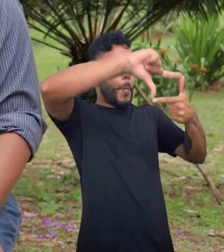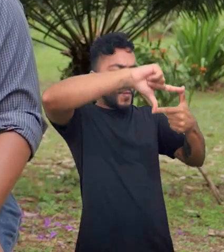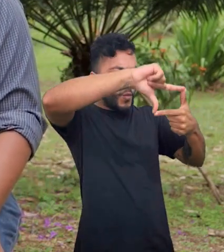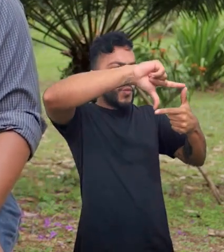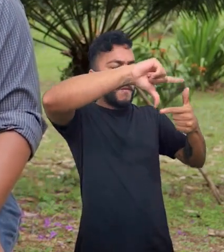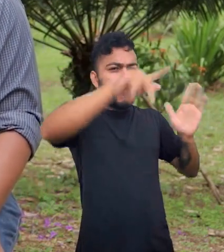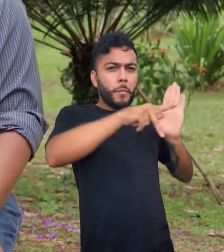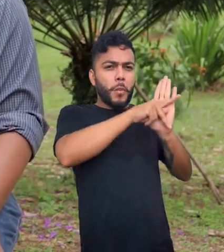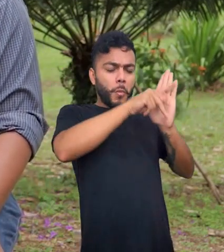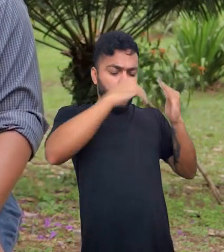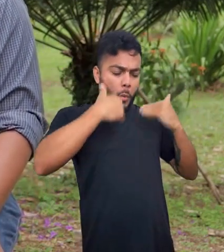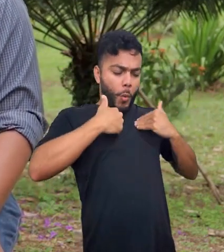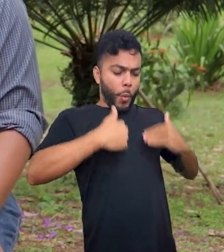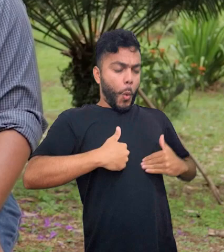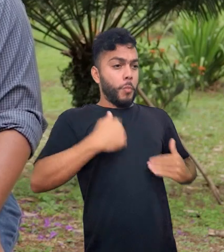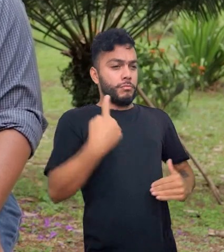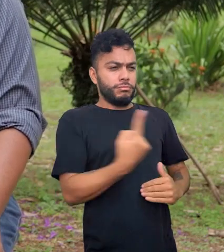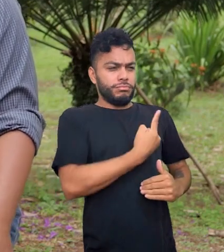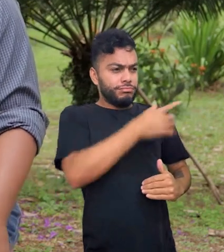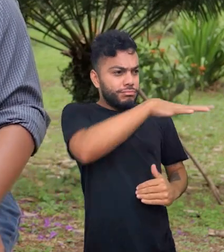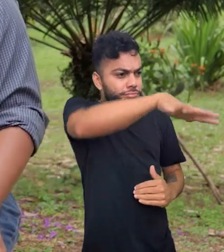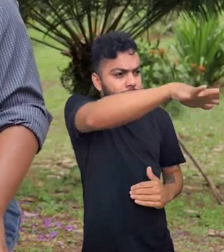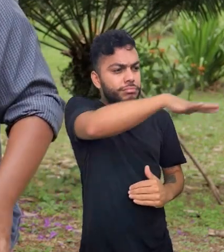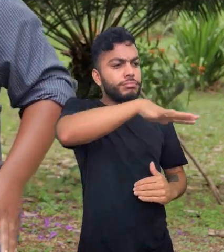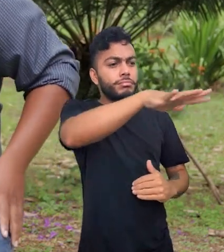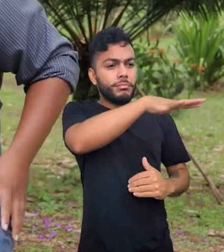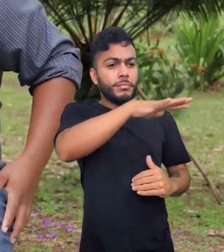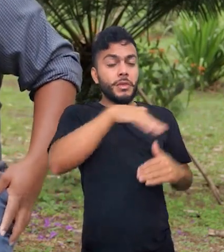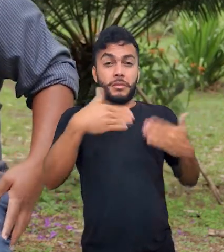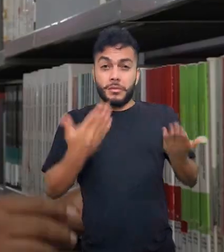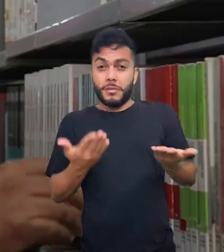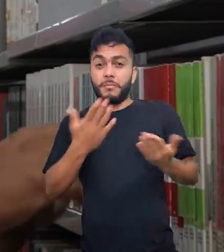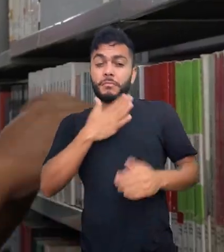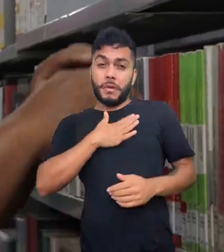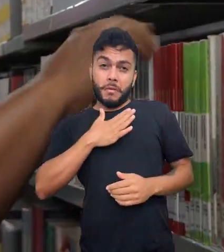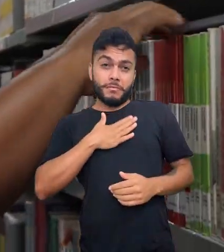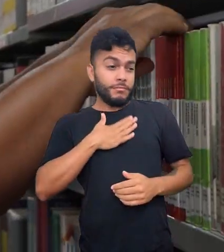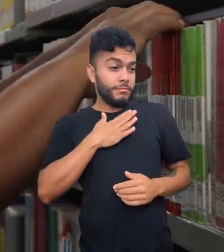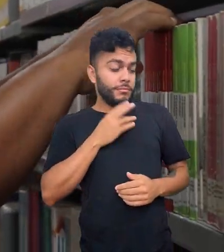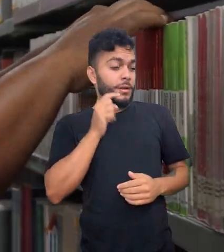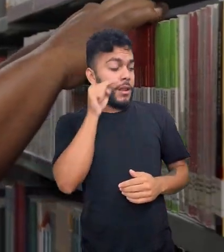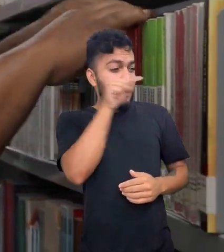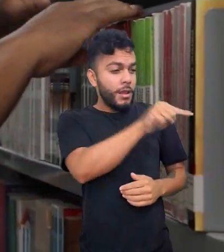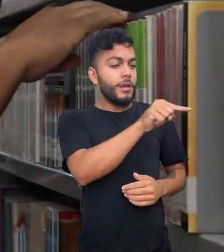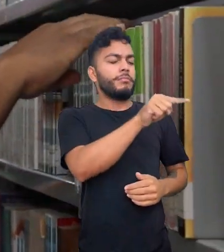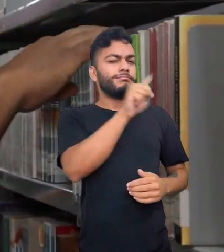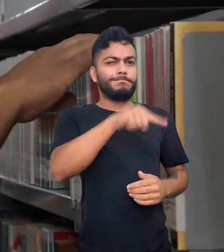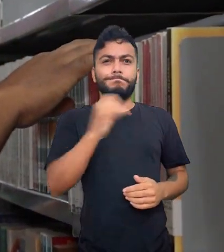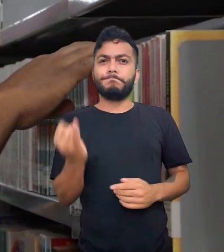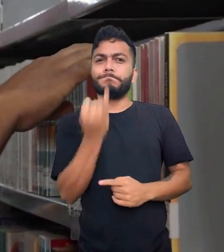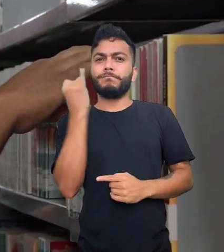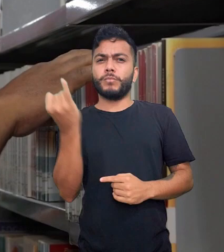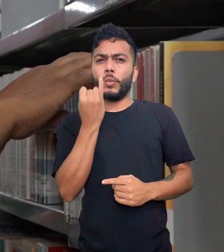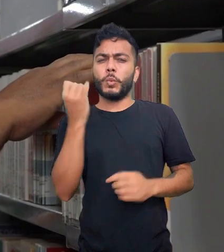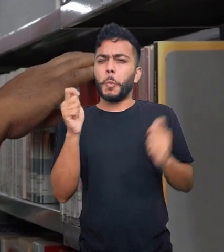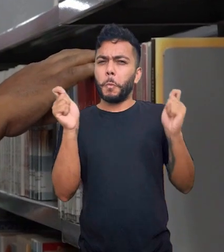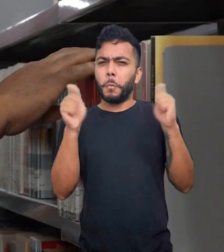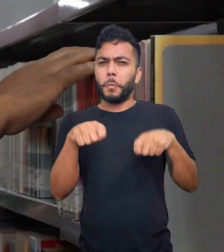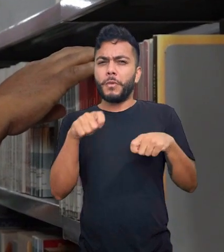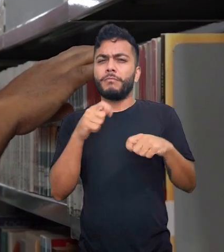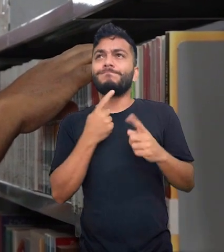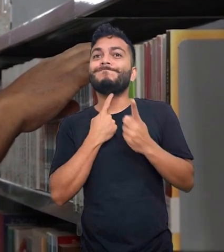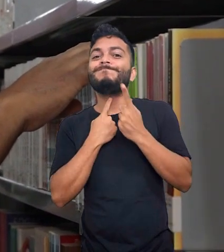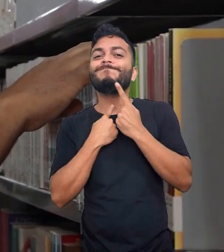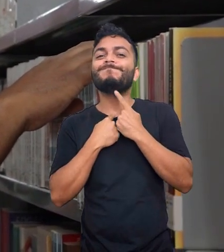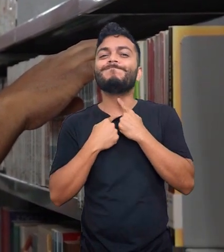trabalho foi imprescindível para o desejo de acessar o ensino superior. A política de interiorização do ensino superior